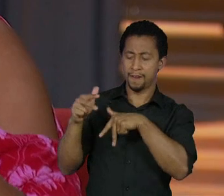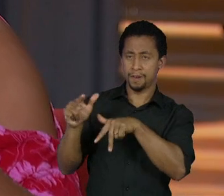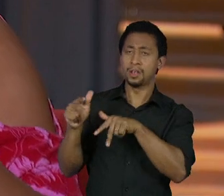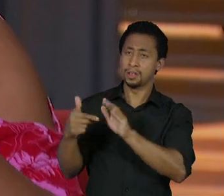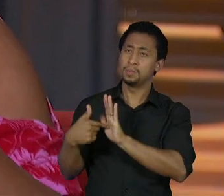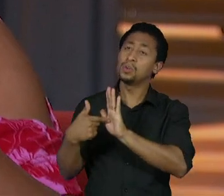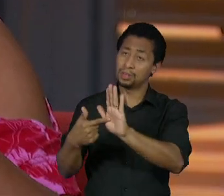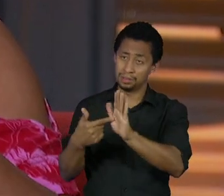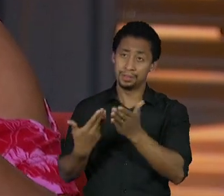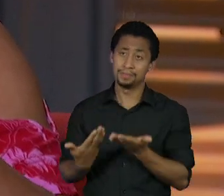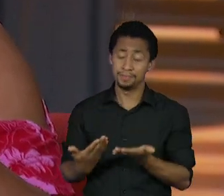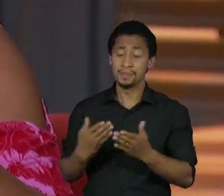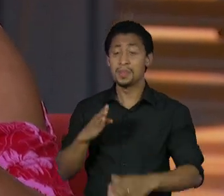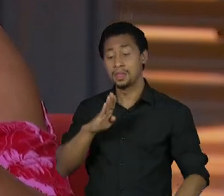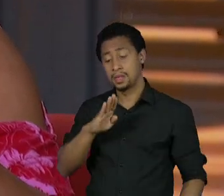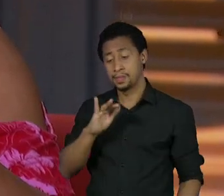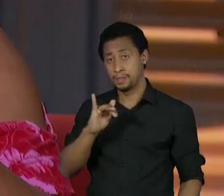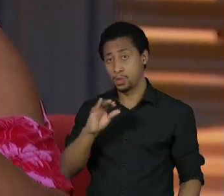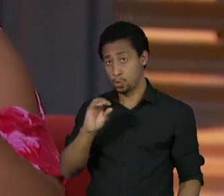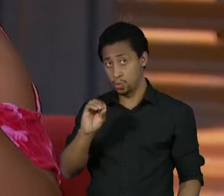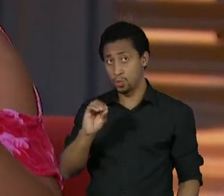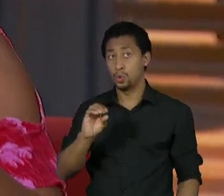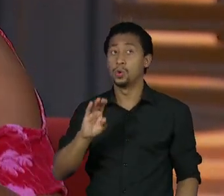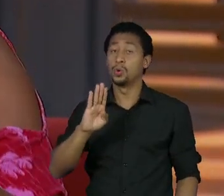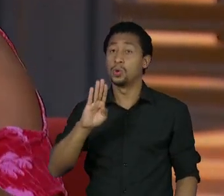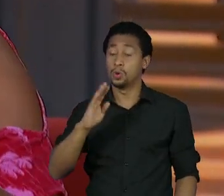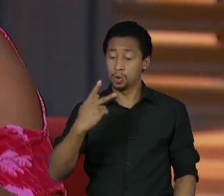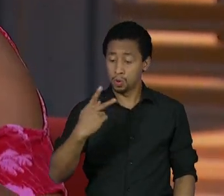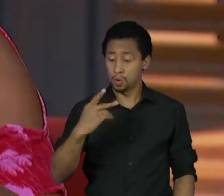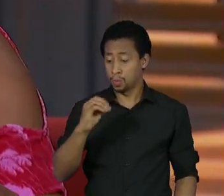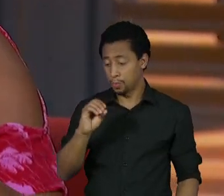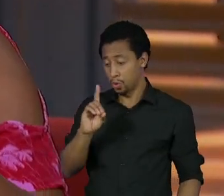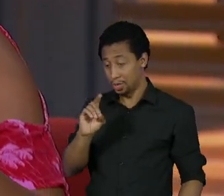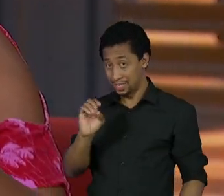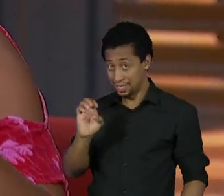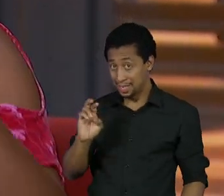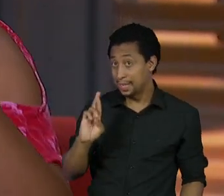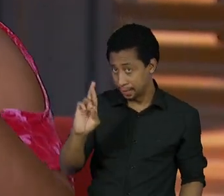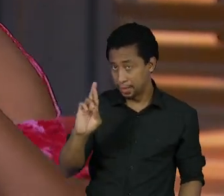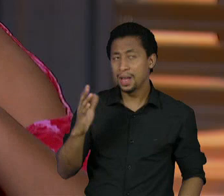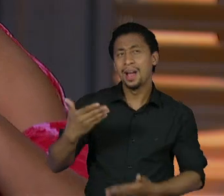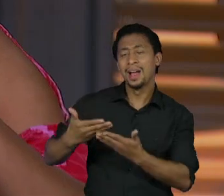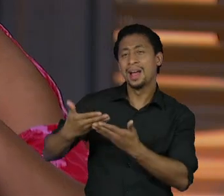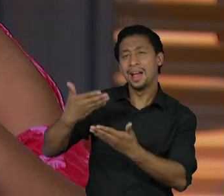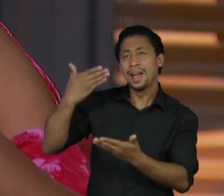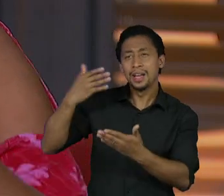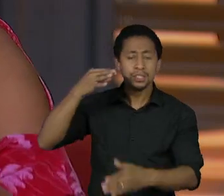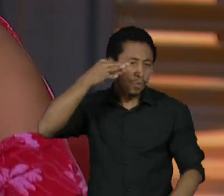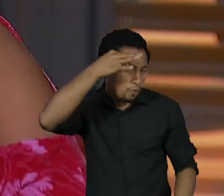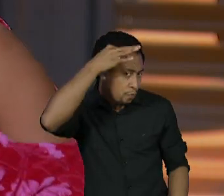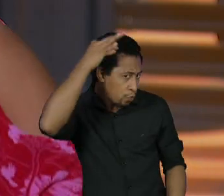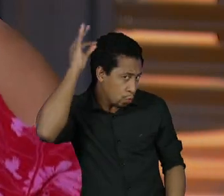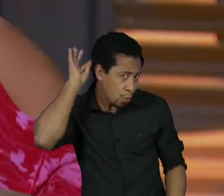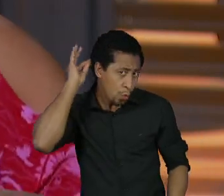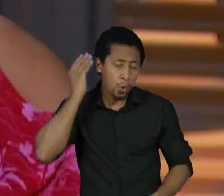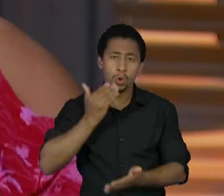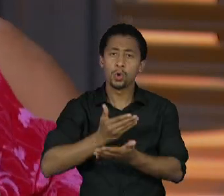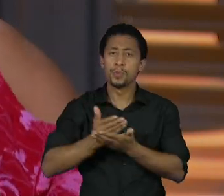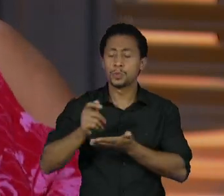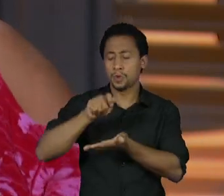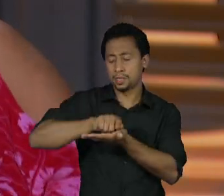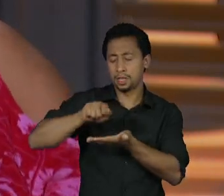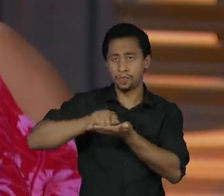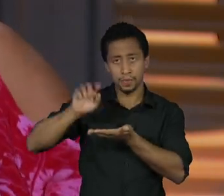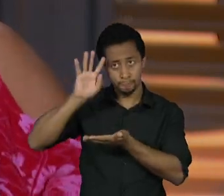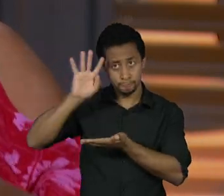Bembe. Né? E o Bembe, ele fala que quando Foucault começou a trabalhar essa lógica da vida sendo controlada, é o quê? Quando a gente está na barriga da